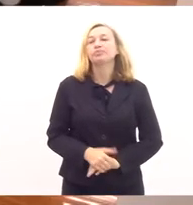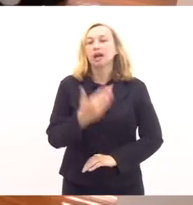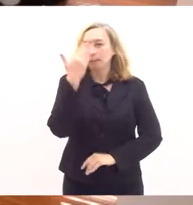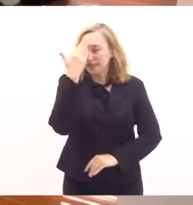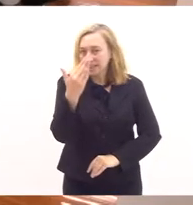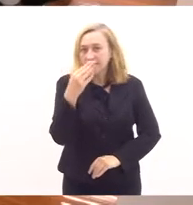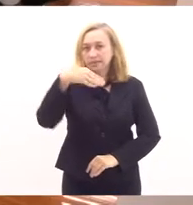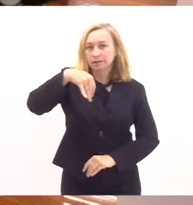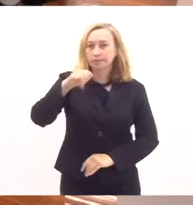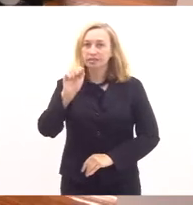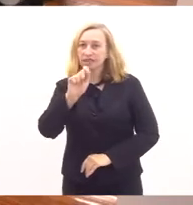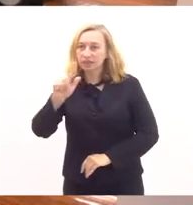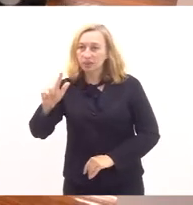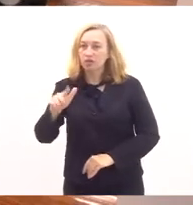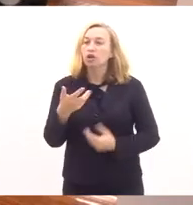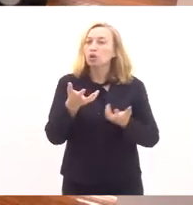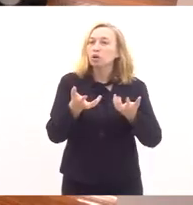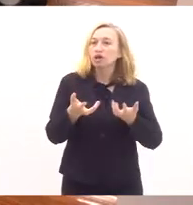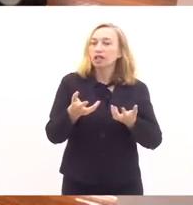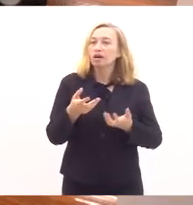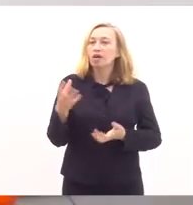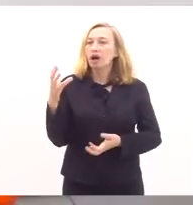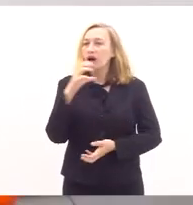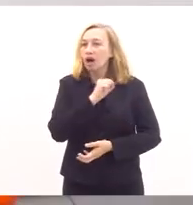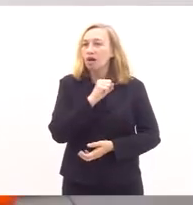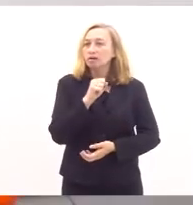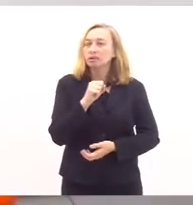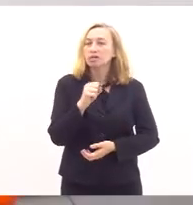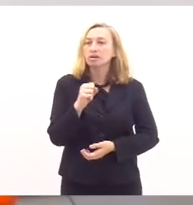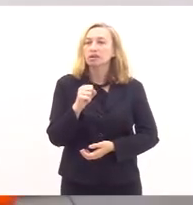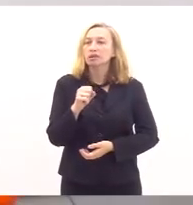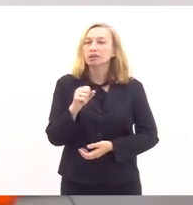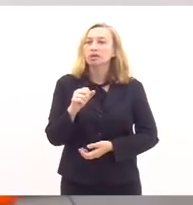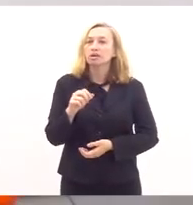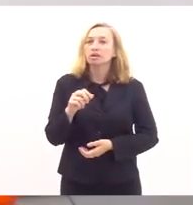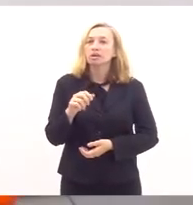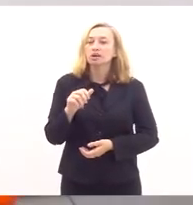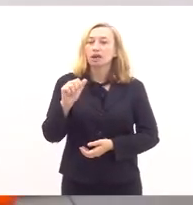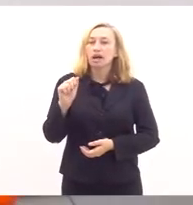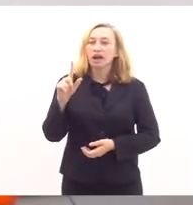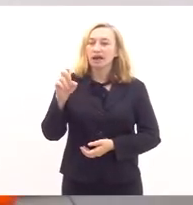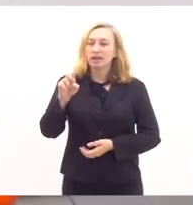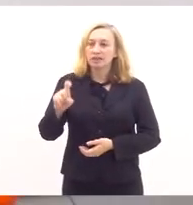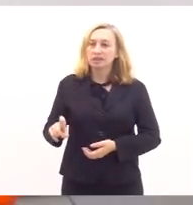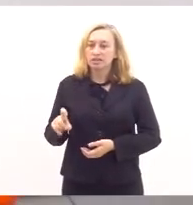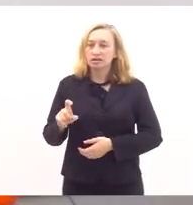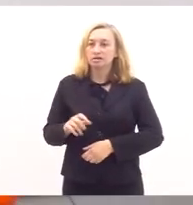Obrigada, Miguel. Eu quero passar imediatamente para o Indalécio, representante da CUT, por favor.